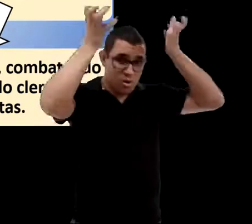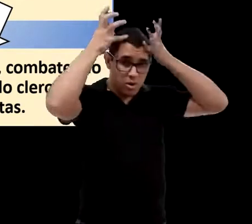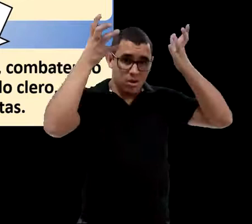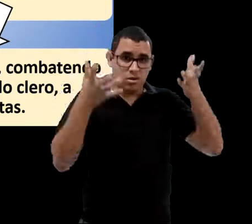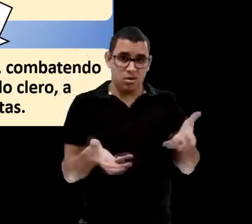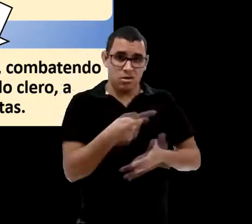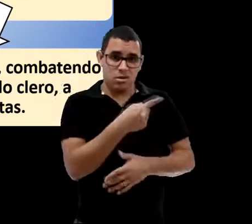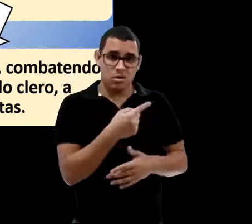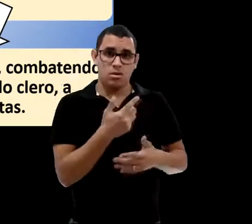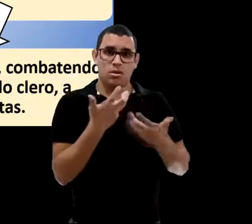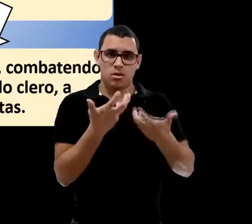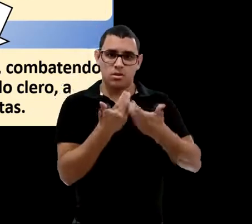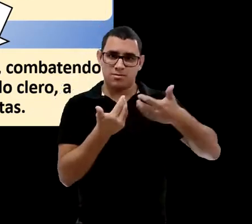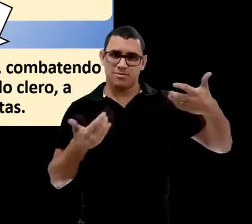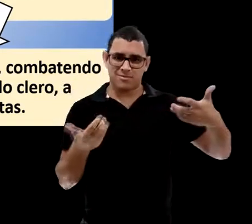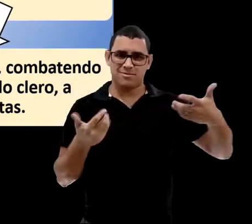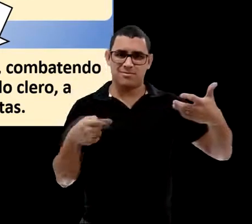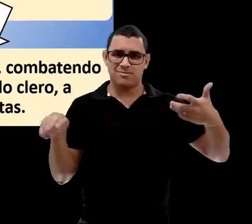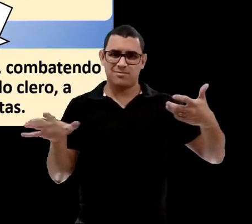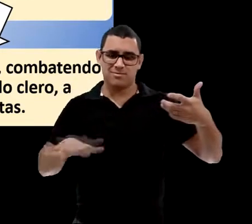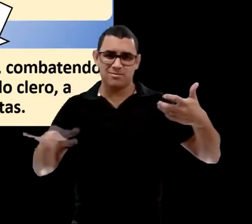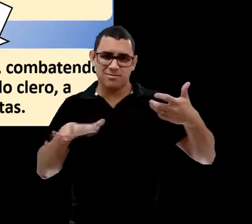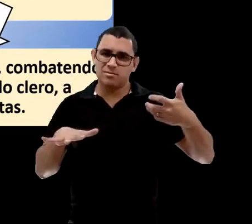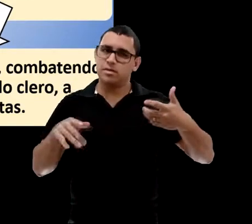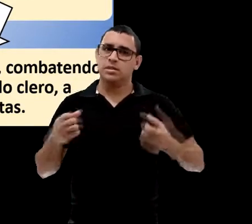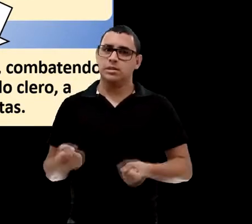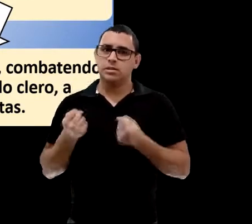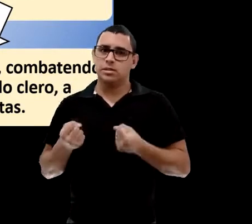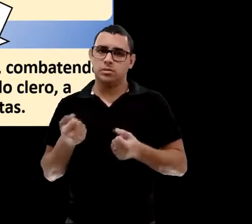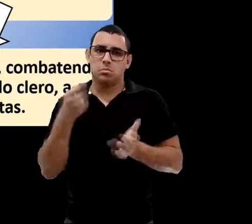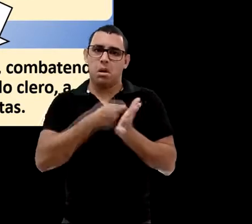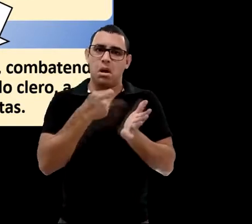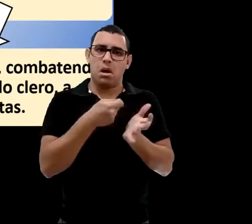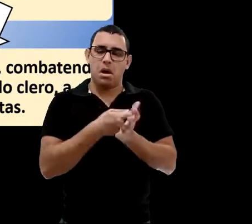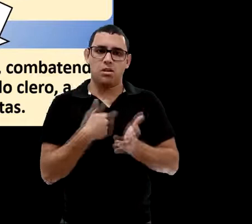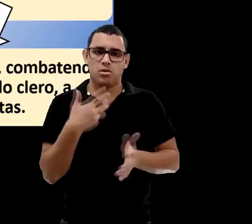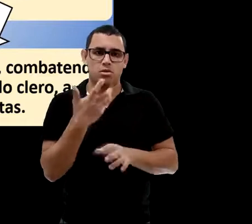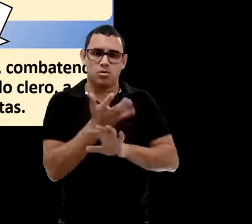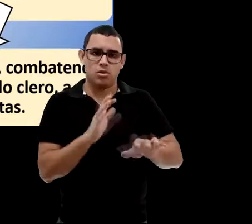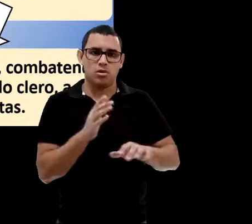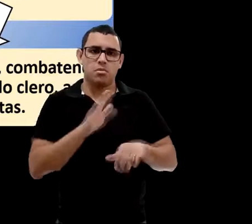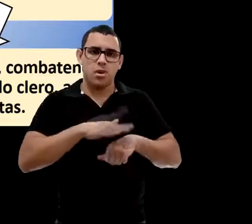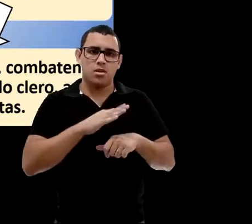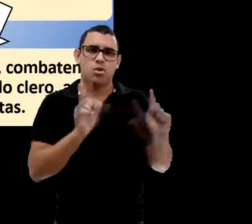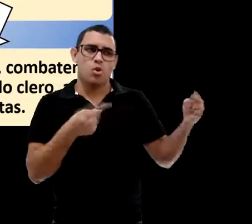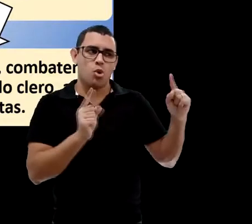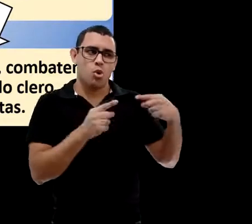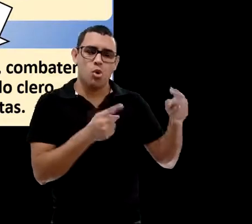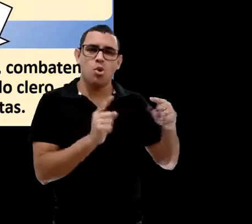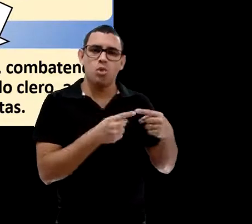concediam privilégios a certos grupos e pesavam muito sobre a burguesia, uma carga altíssima de impostos.